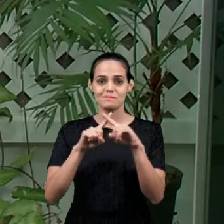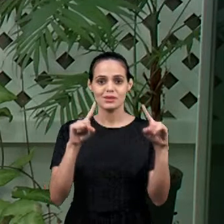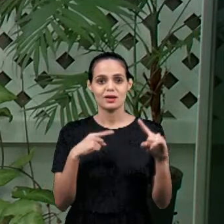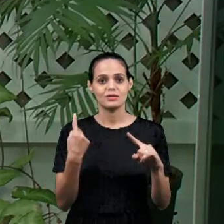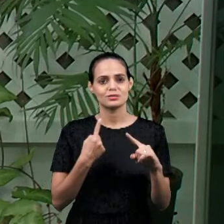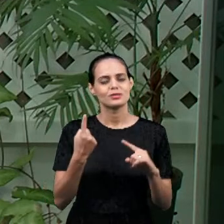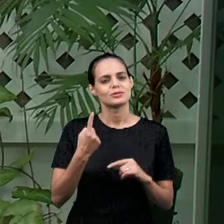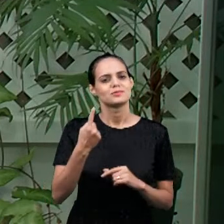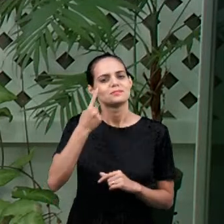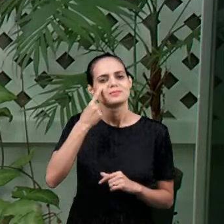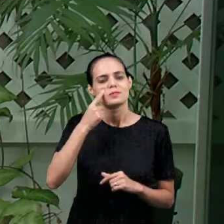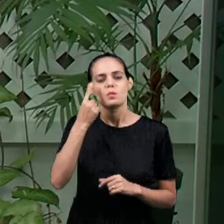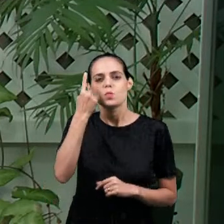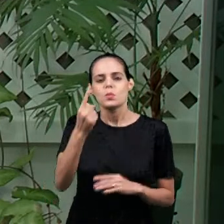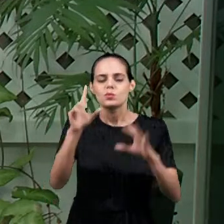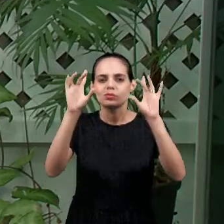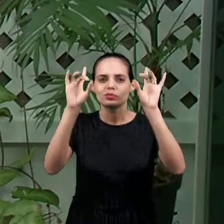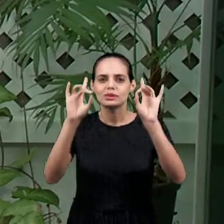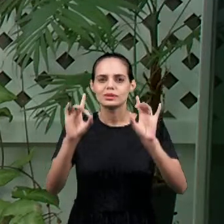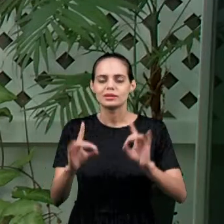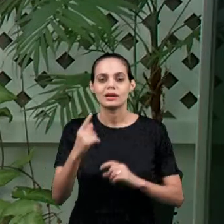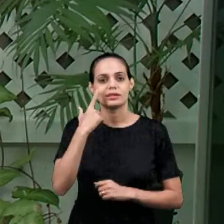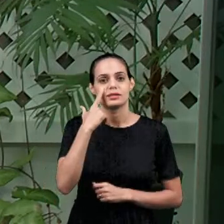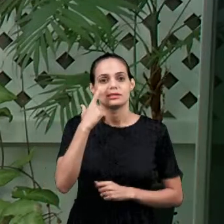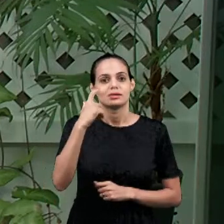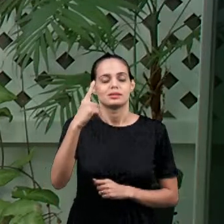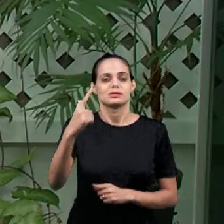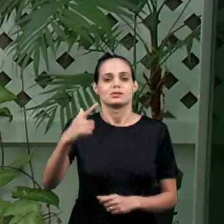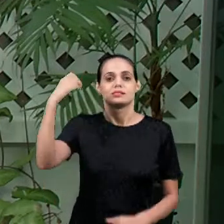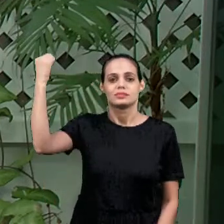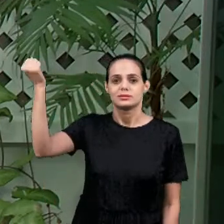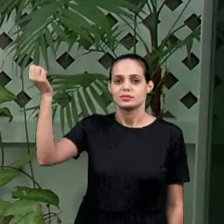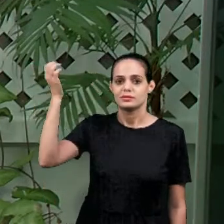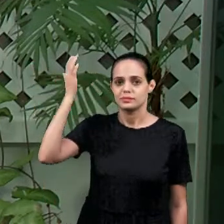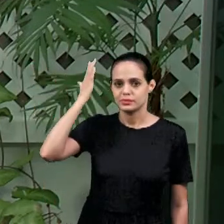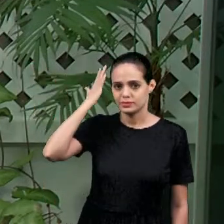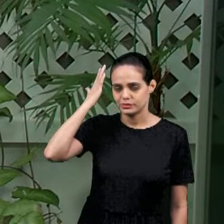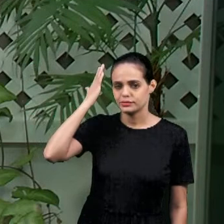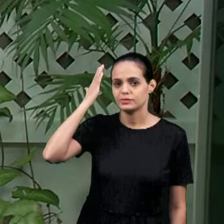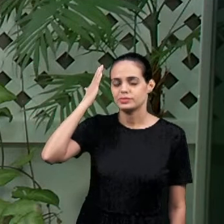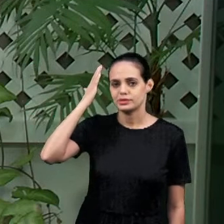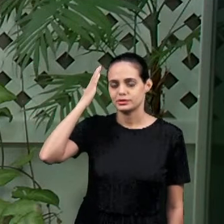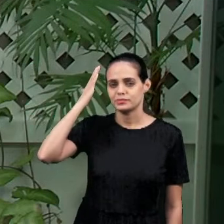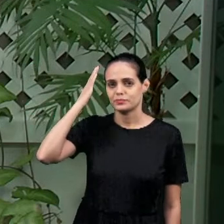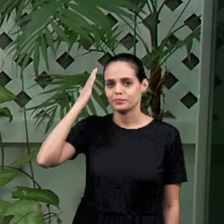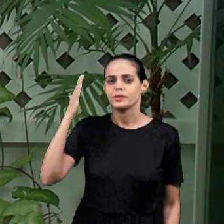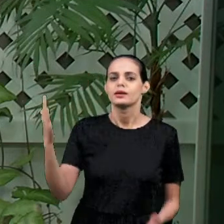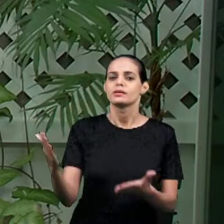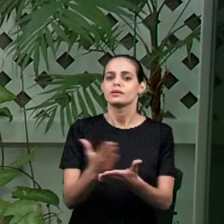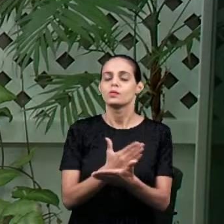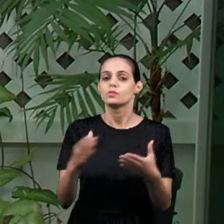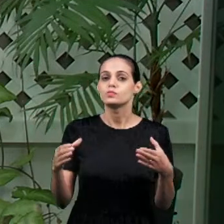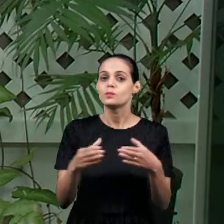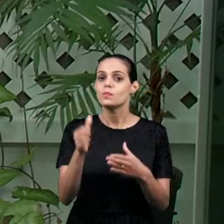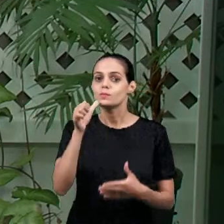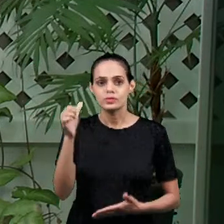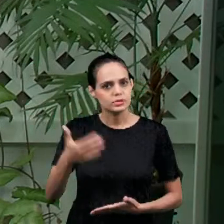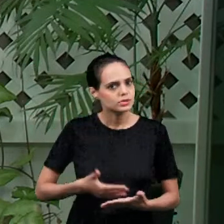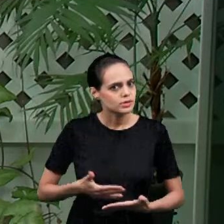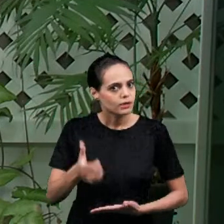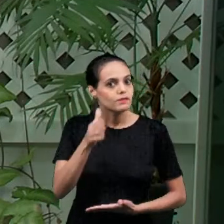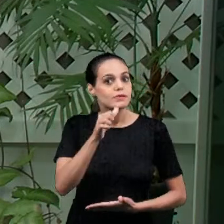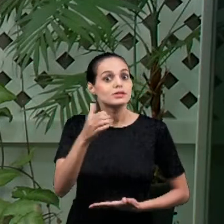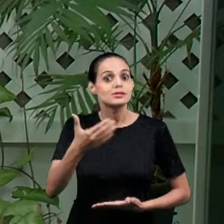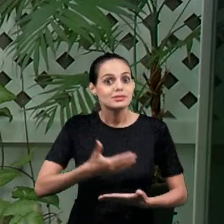detalhe interessante, que são as revelações que um grupo de irmãs, e